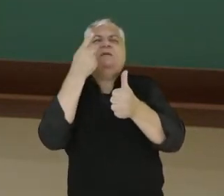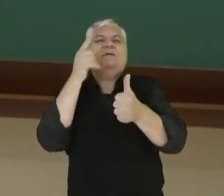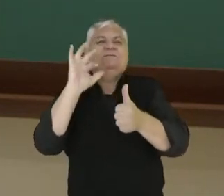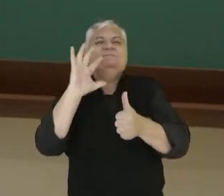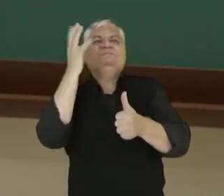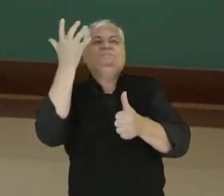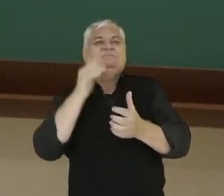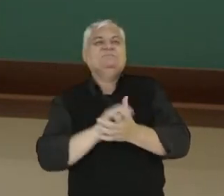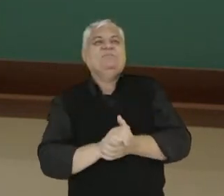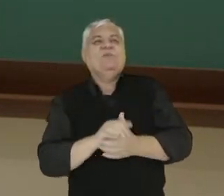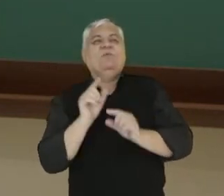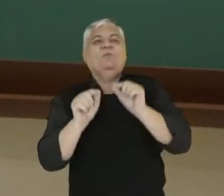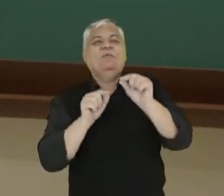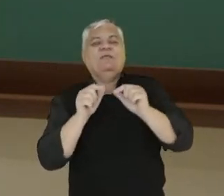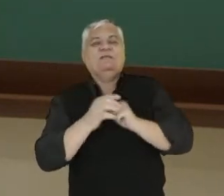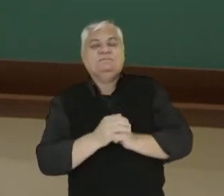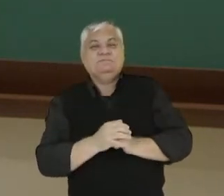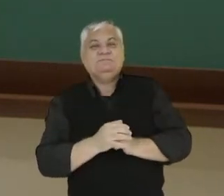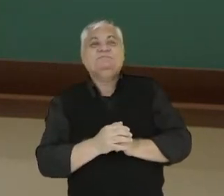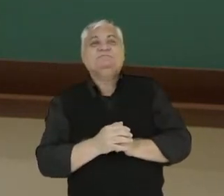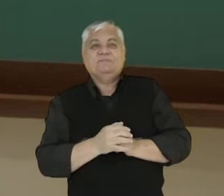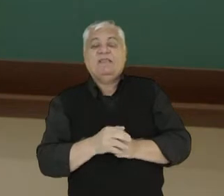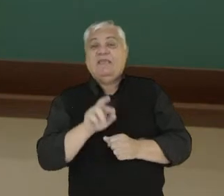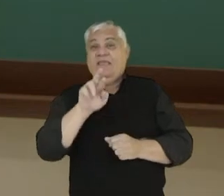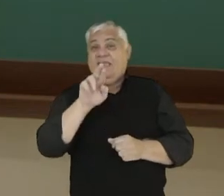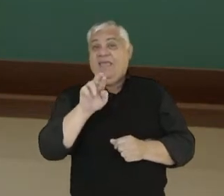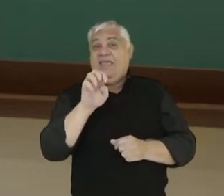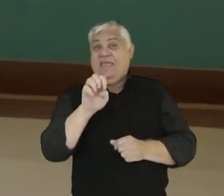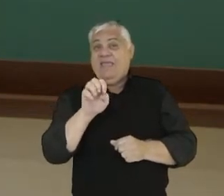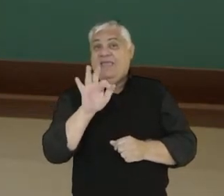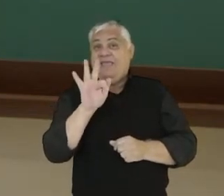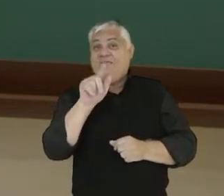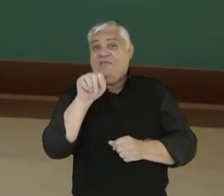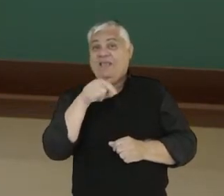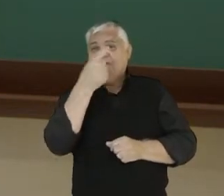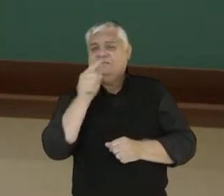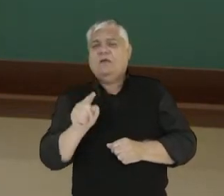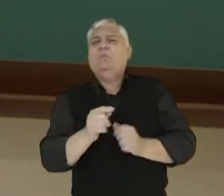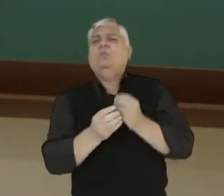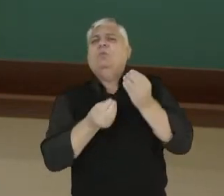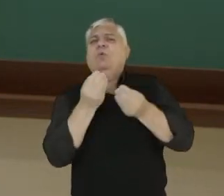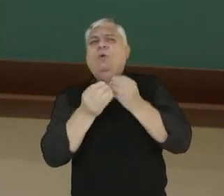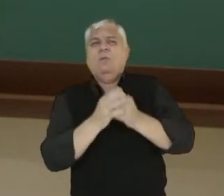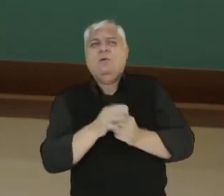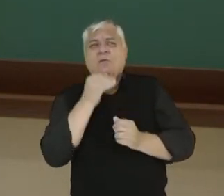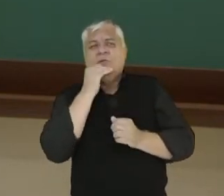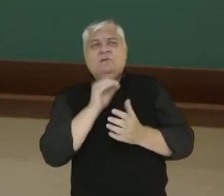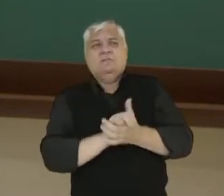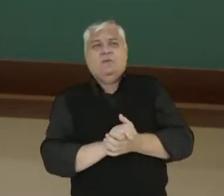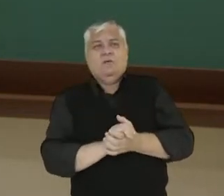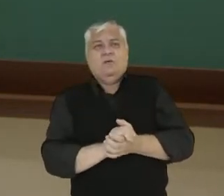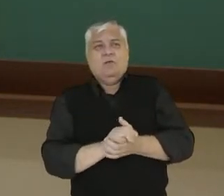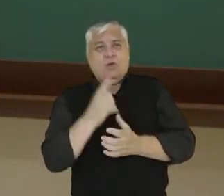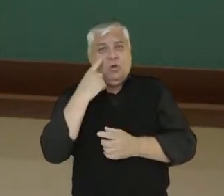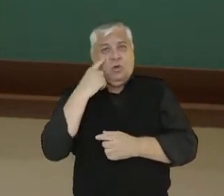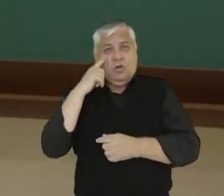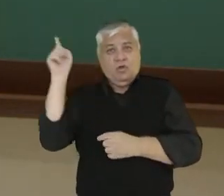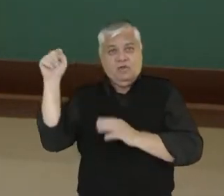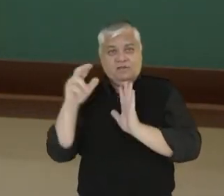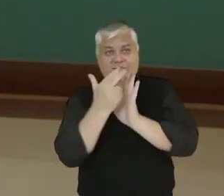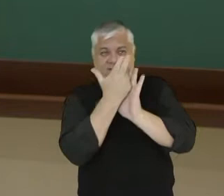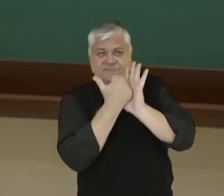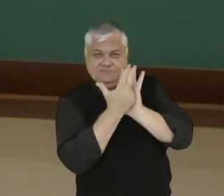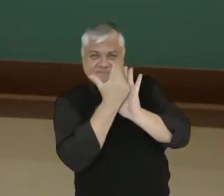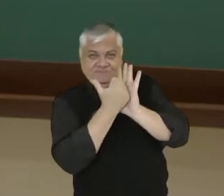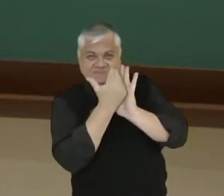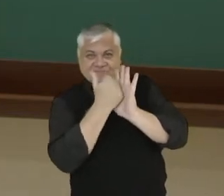vamos tratar aqui é a reflexão da onda, principalmente uma reflexão numa corda. Pessoal, repare o seguinte, eu